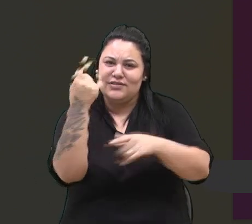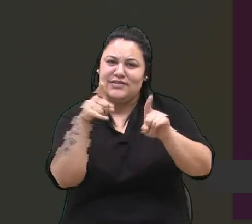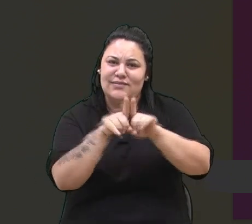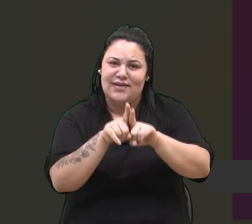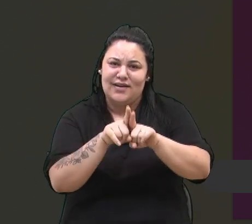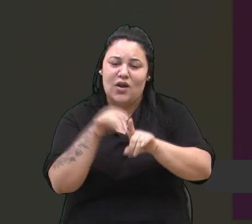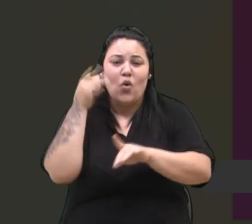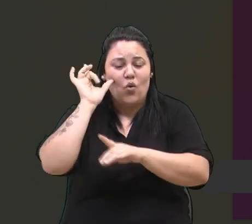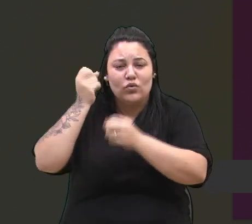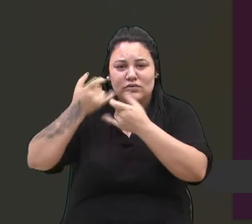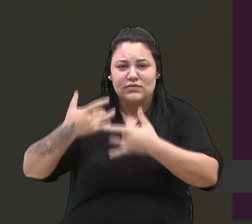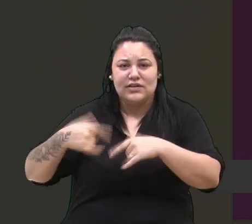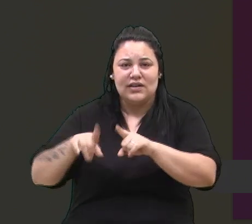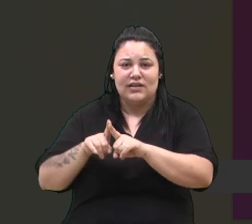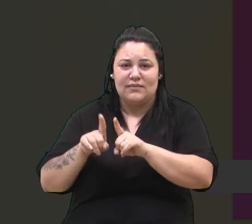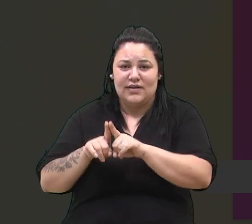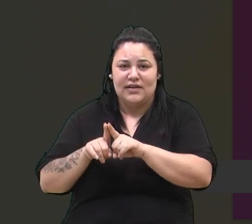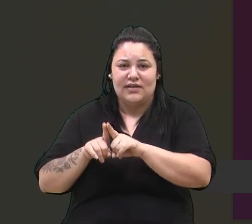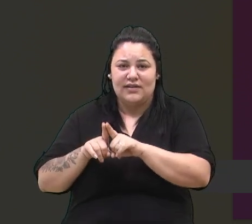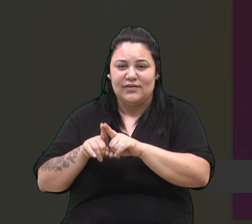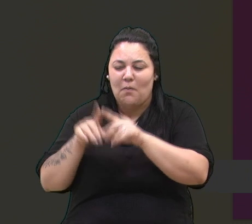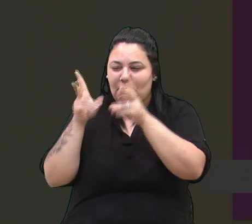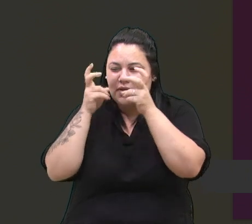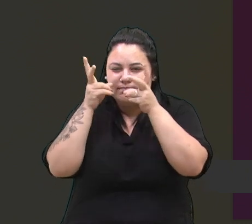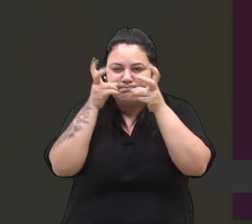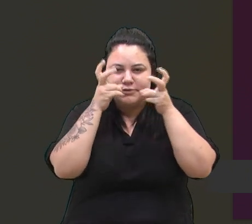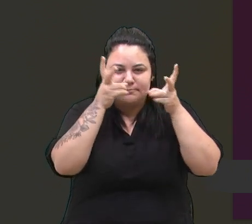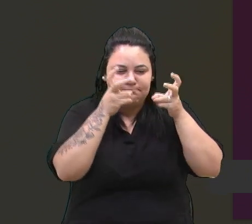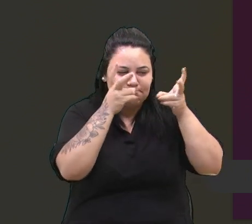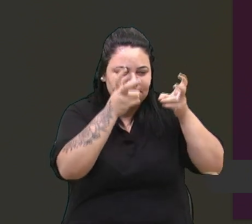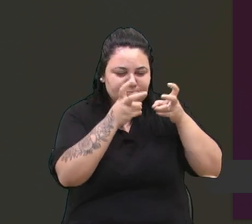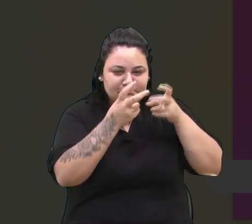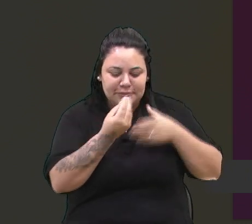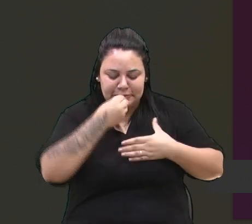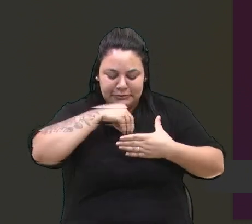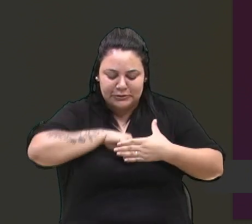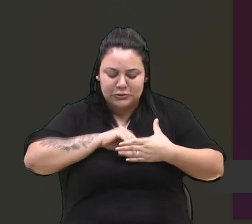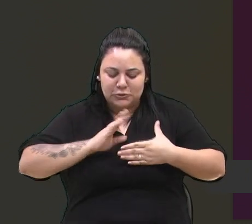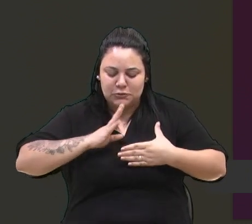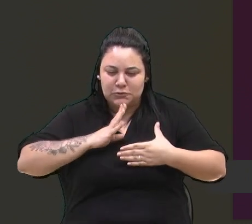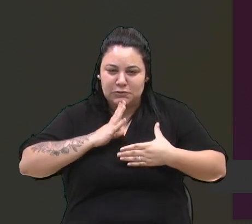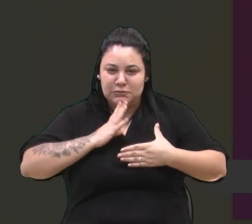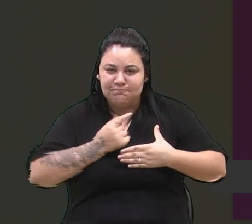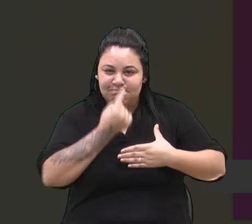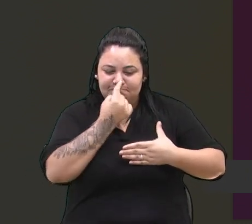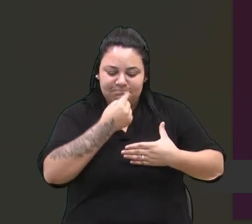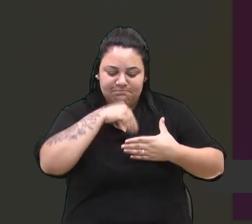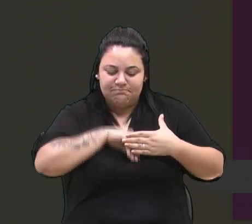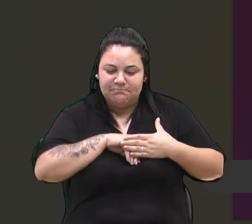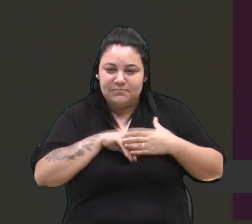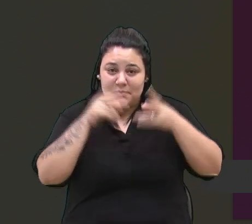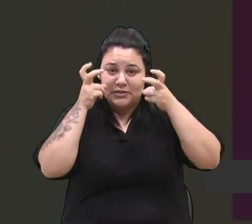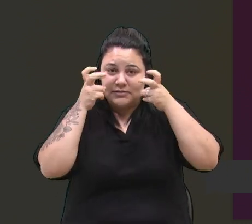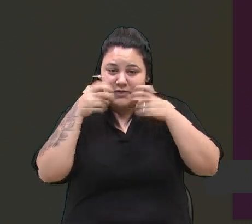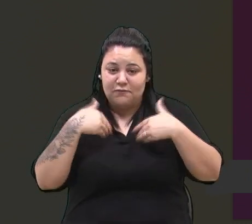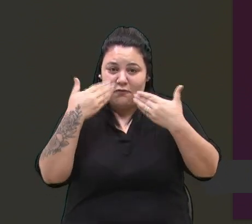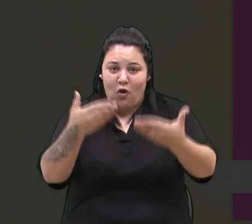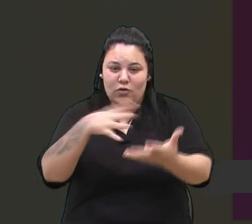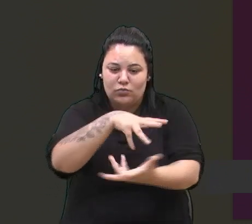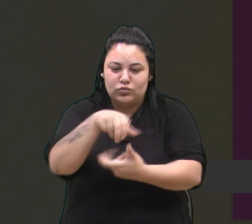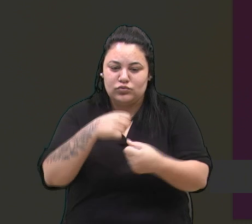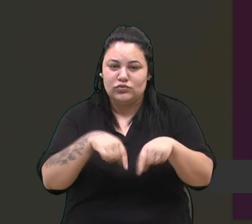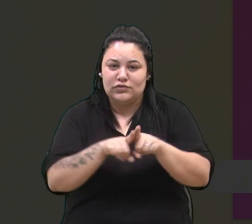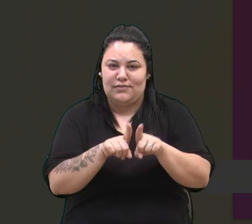Ontem eu falava da questão do perceber, da gente se perceber como pessoa, perceber o outro e perceber o mundo. Então,